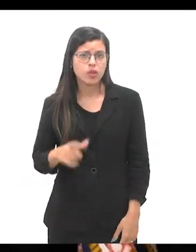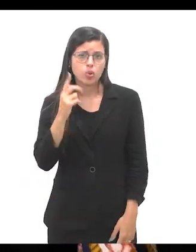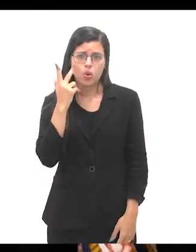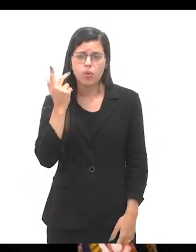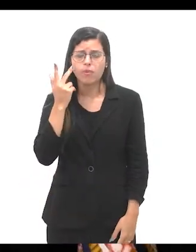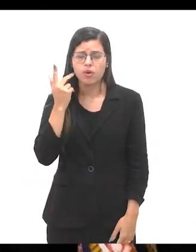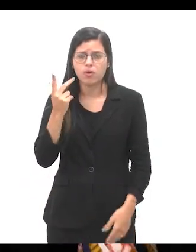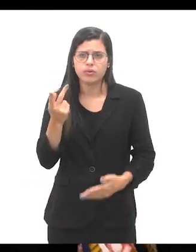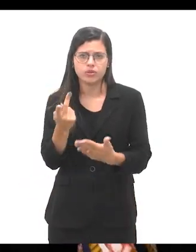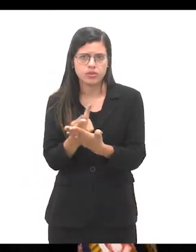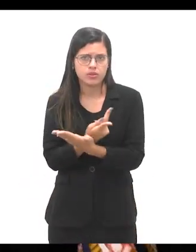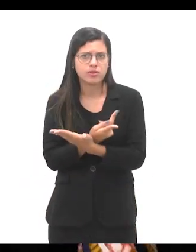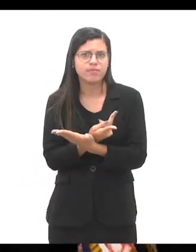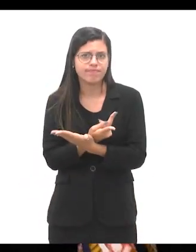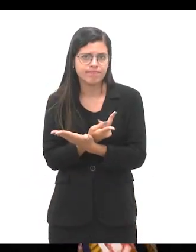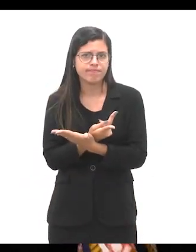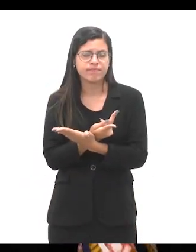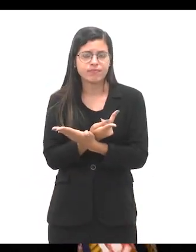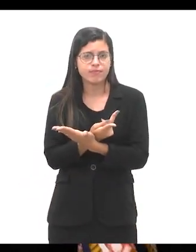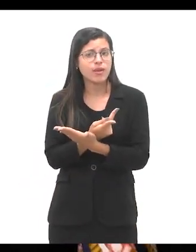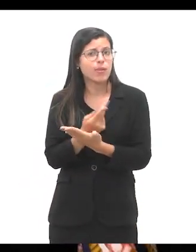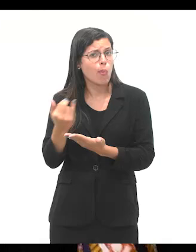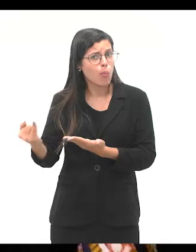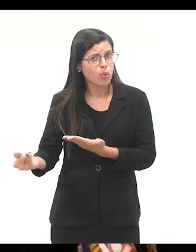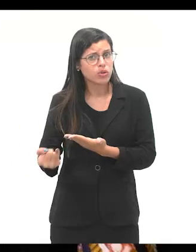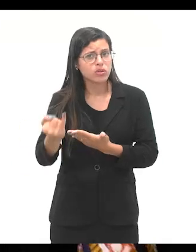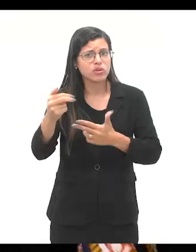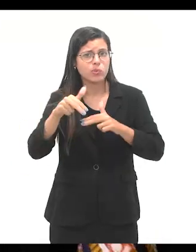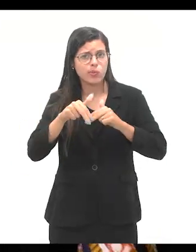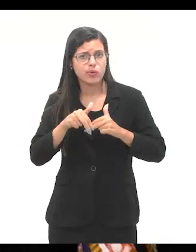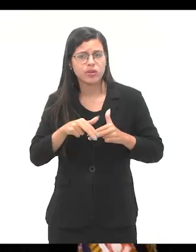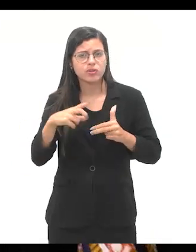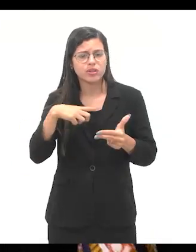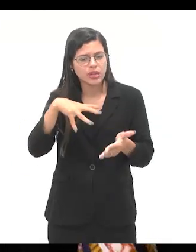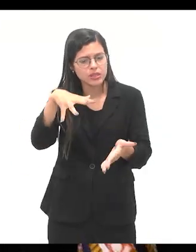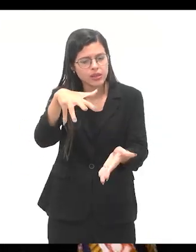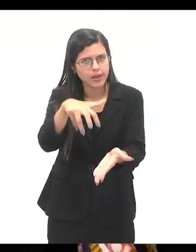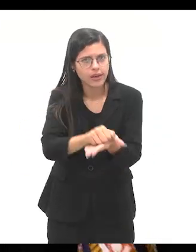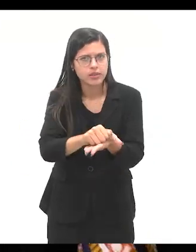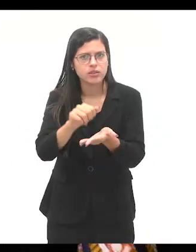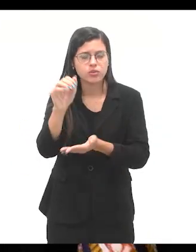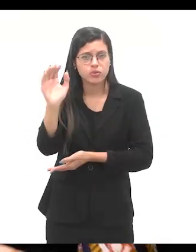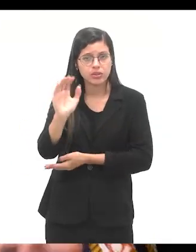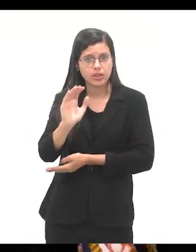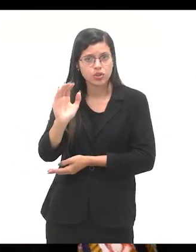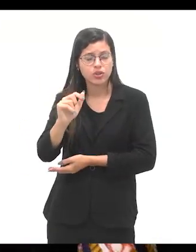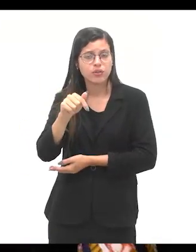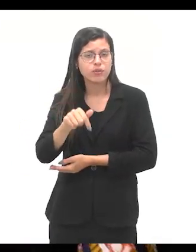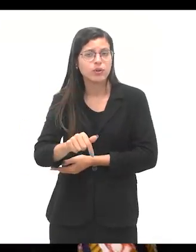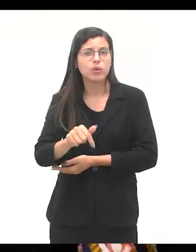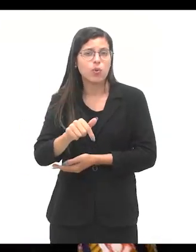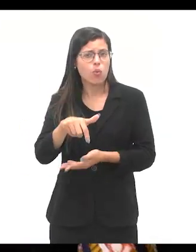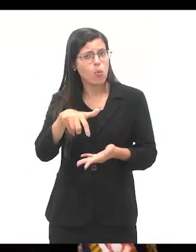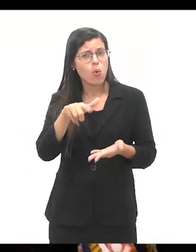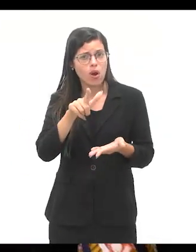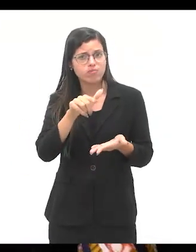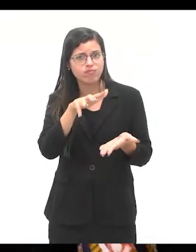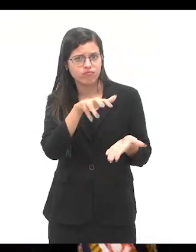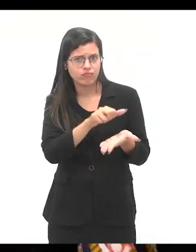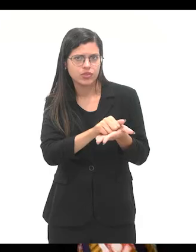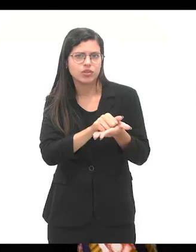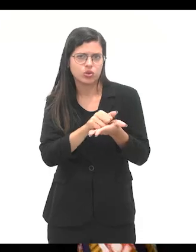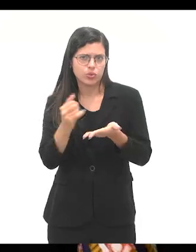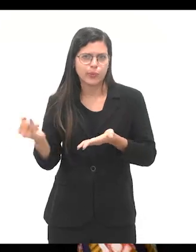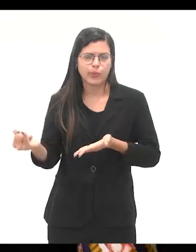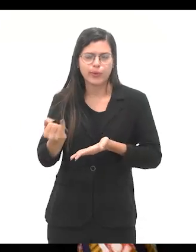Então isso é comum, justamente por isso que é importante a gente ter essas coleções científicas, que elas são justamente o